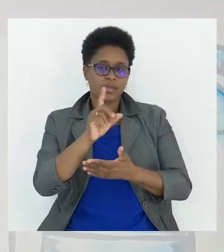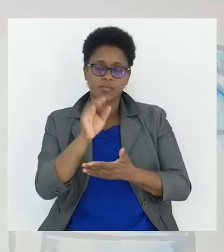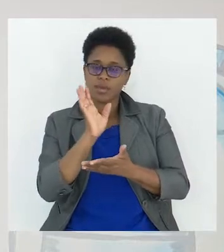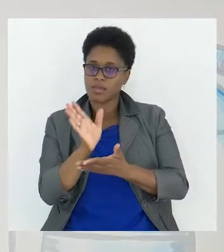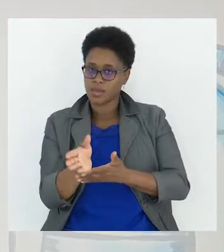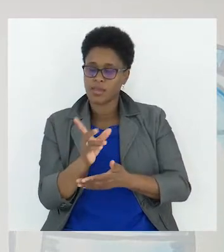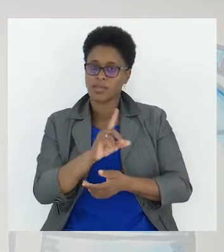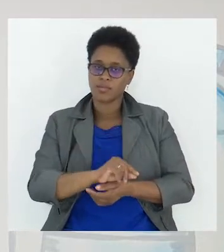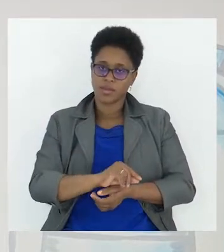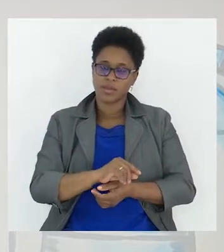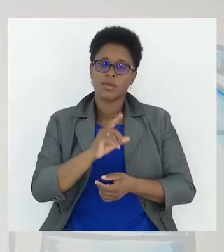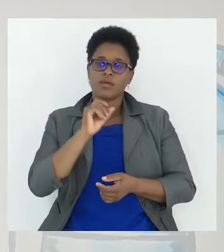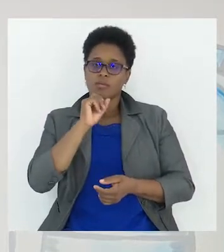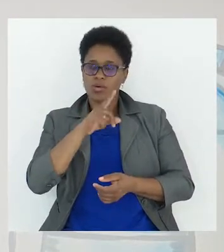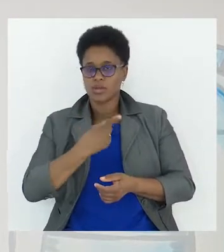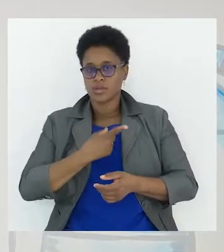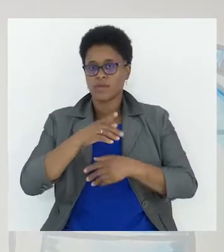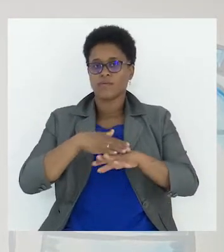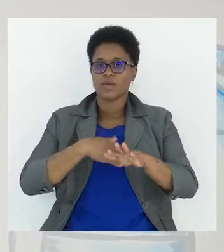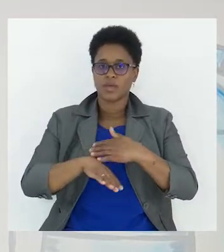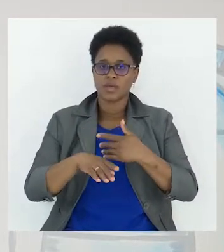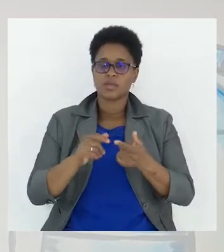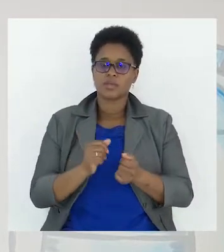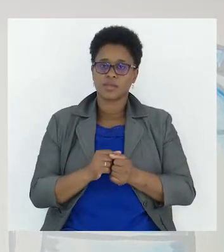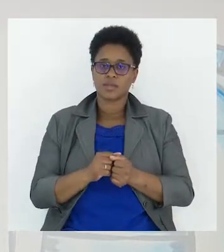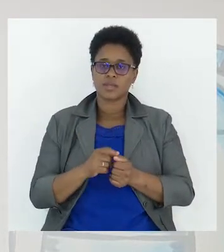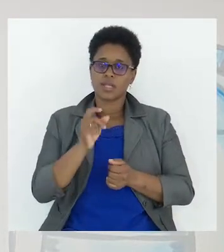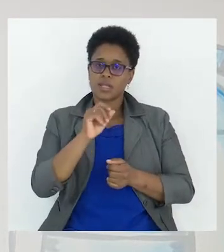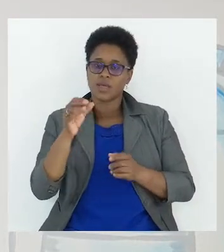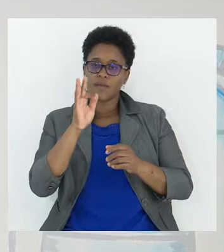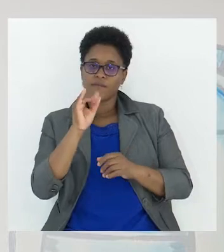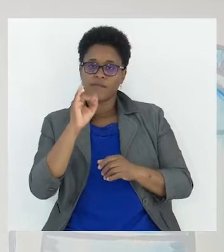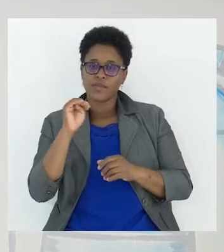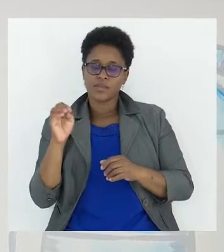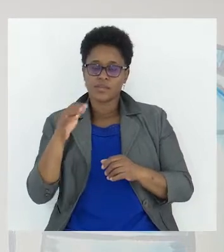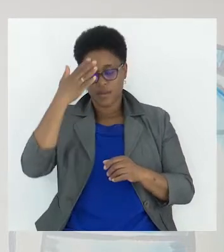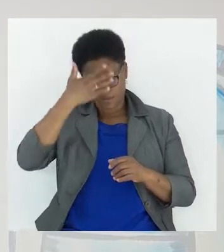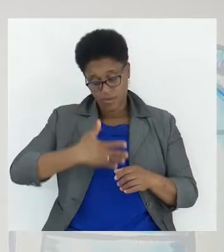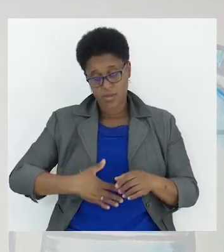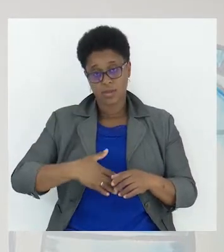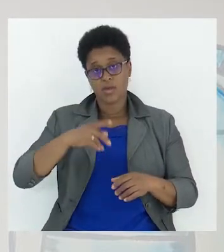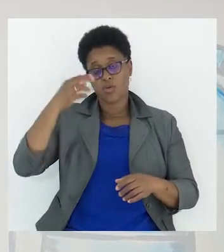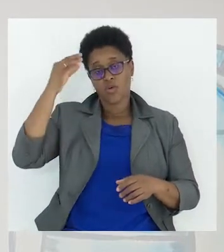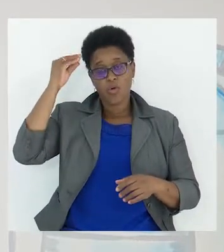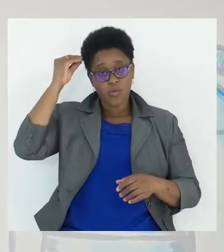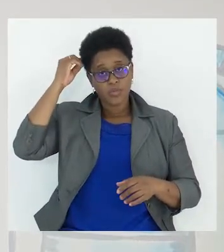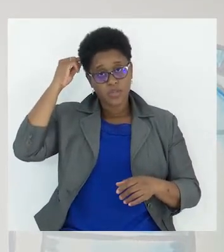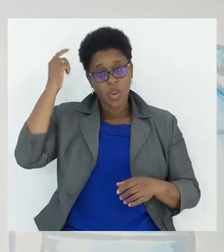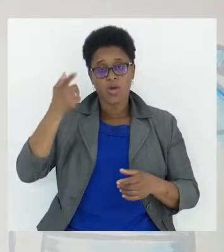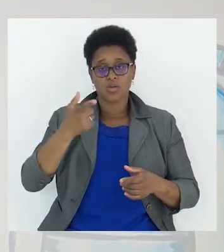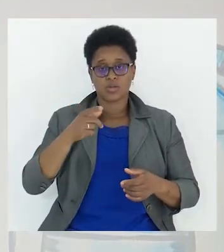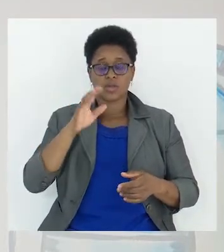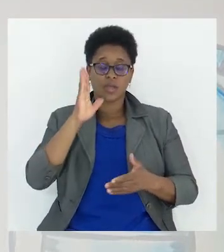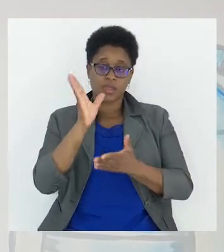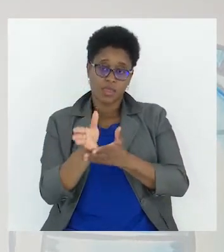a indireta pode ser feita linha física, linha psíquica ou psicológica. Assim a indireta também